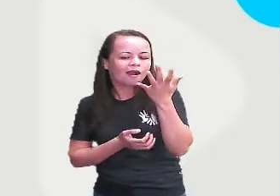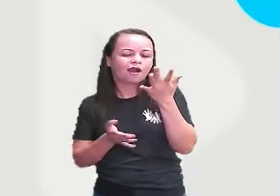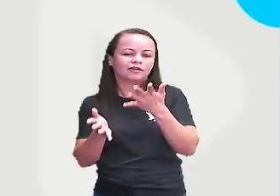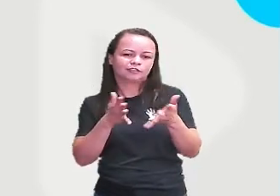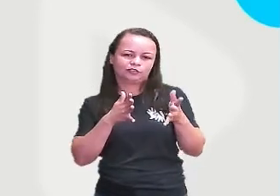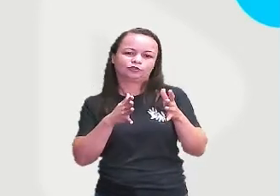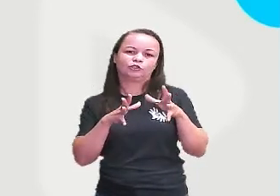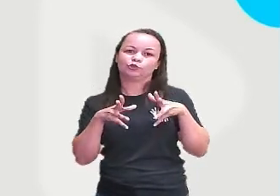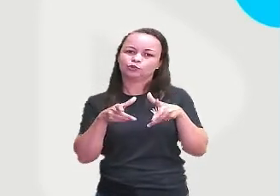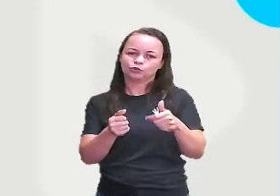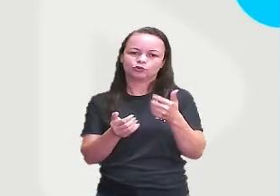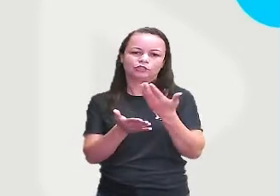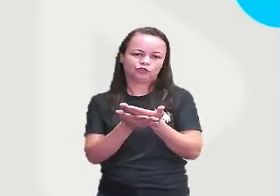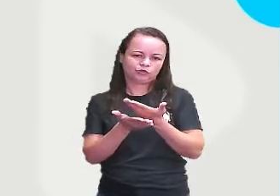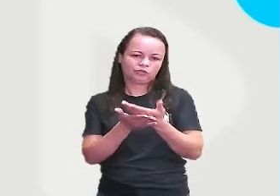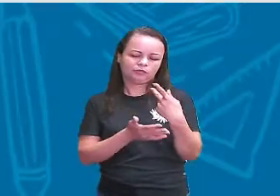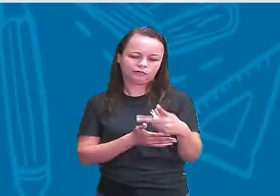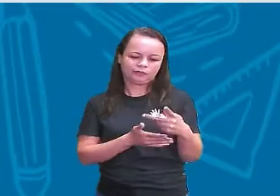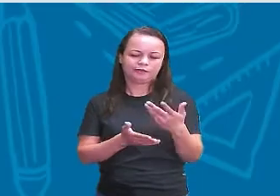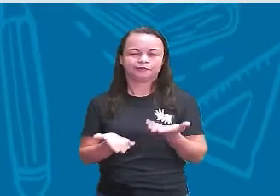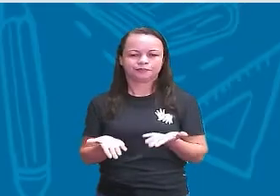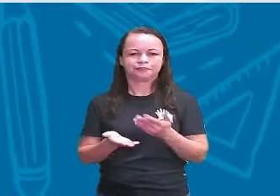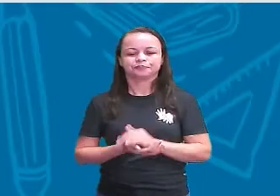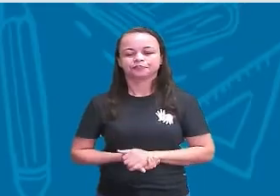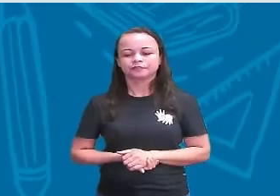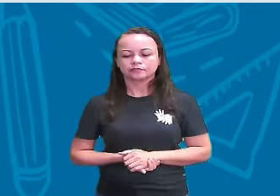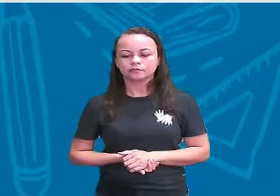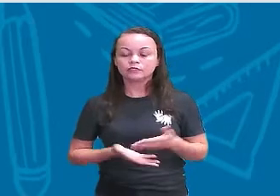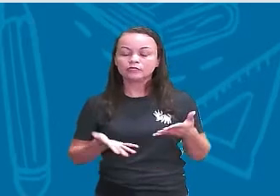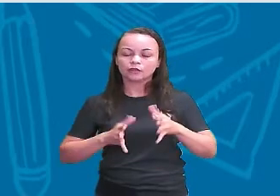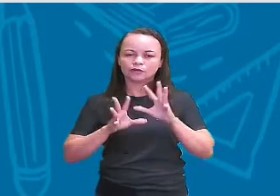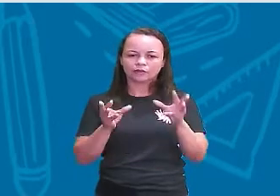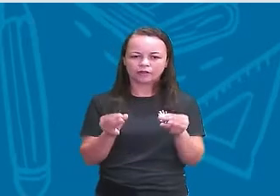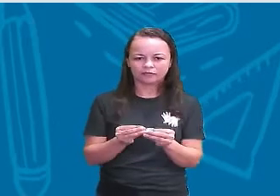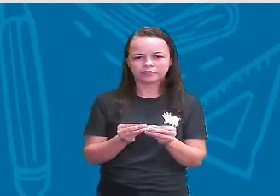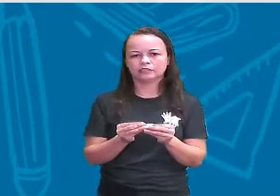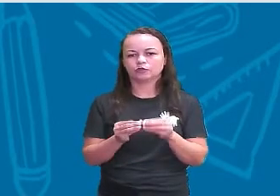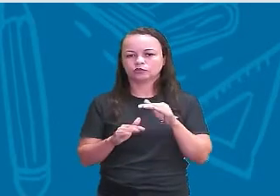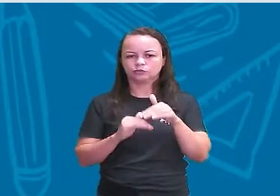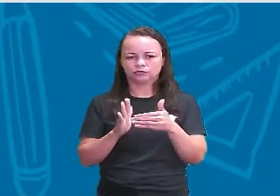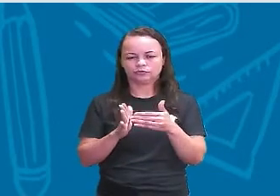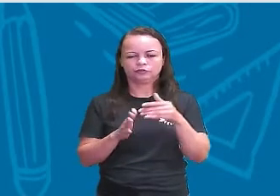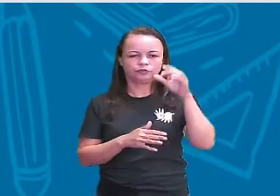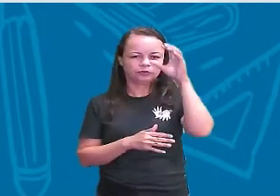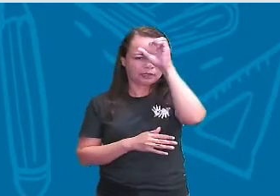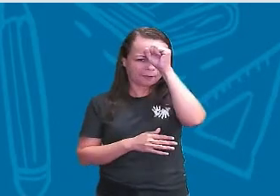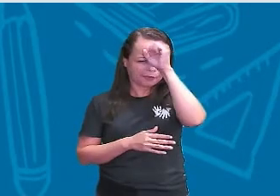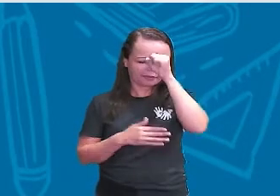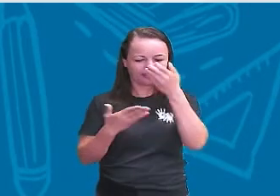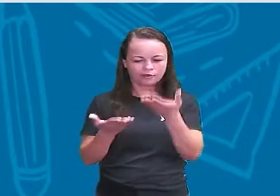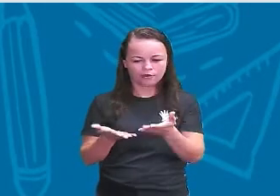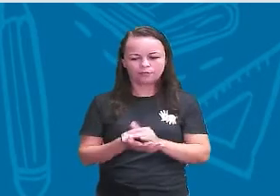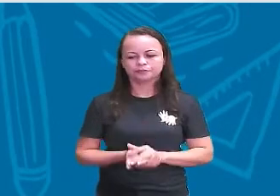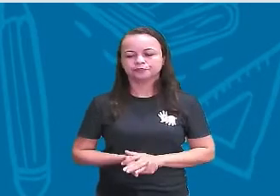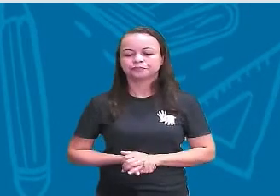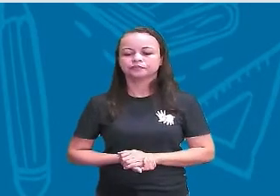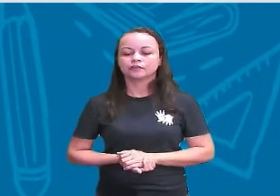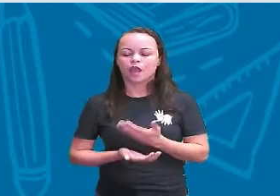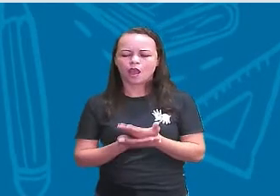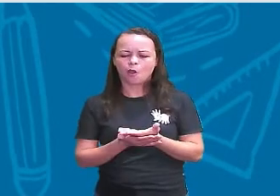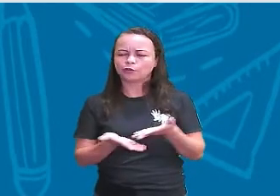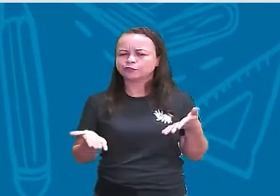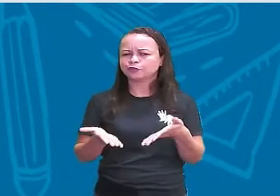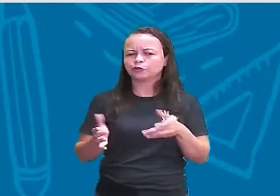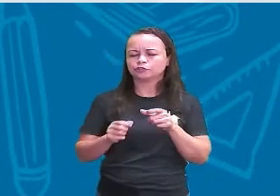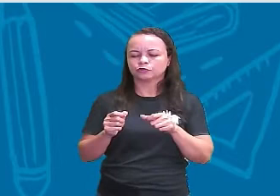nessa nossa aula. E agora a gente vai revisar o que a gente aprendeu, tá certo? A gente aprendeu nessa aula de hoje que os sons